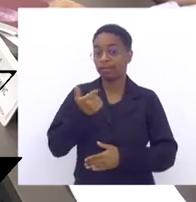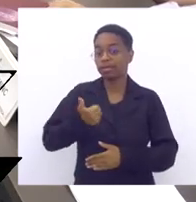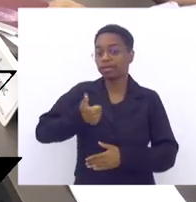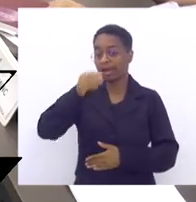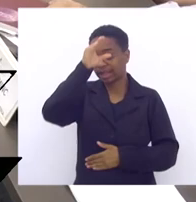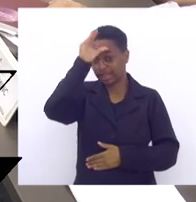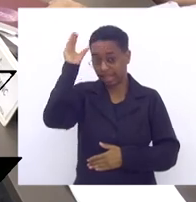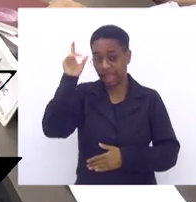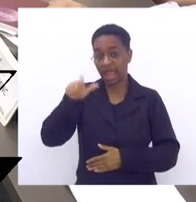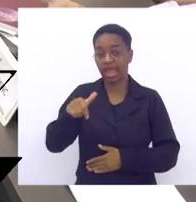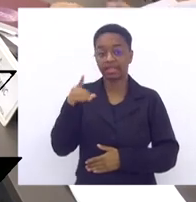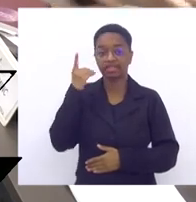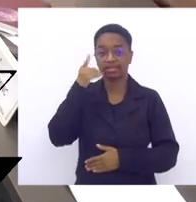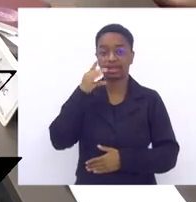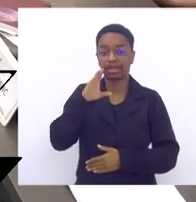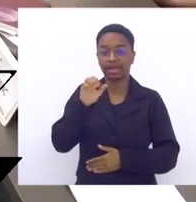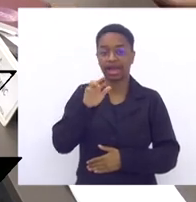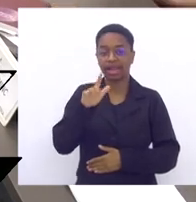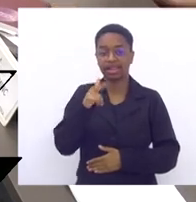vai ser o deputado Carlos Mingo.